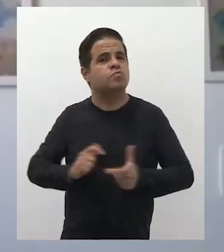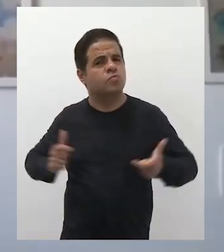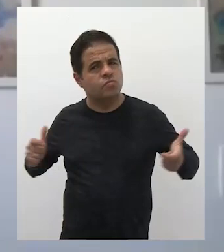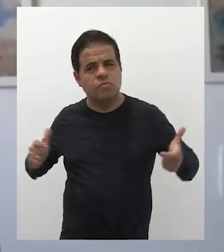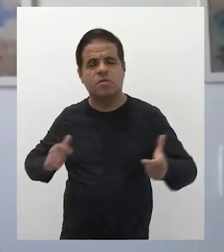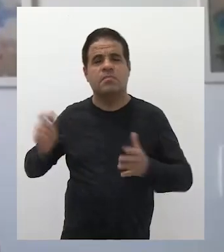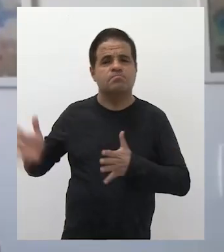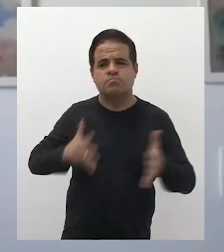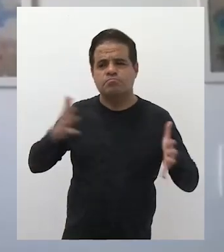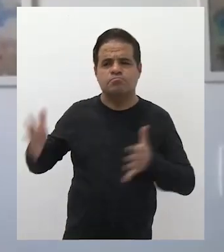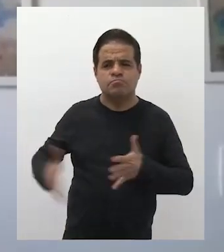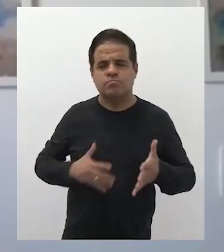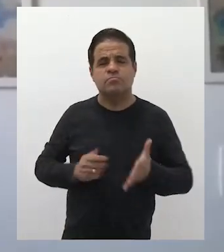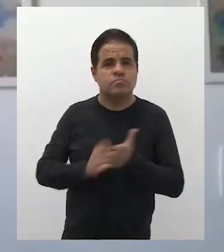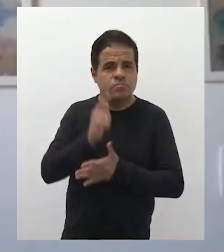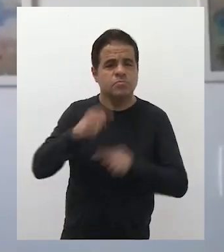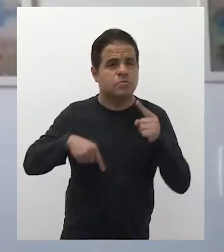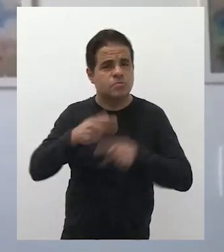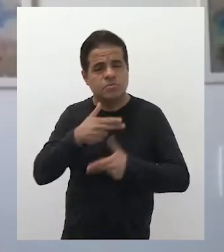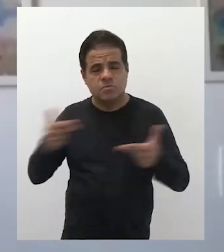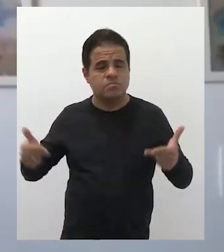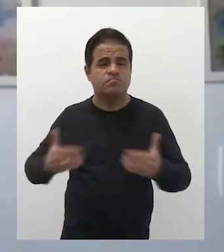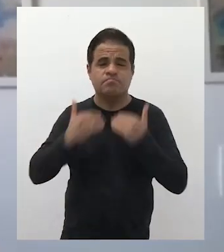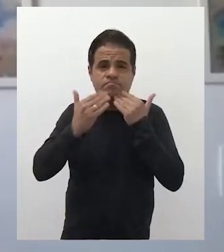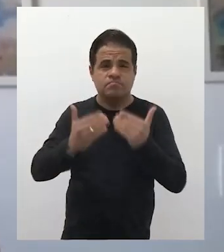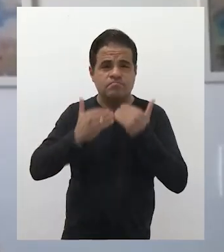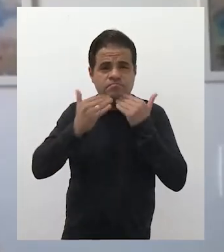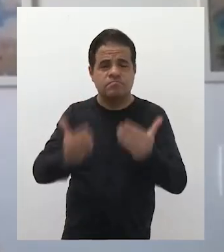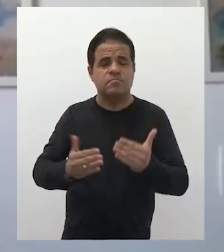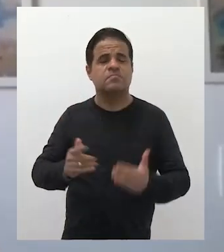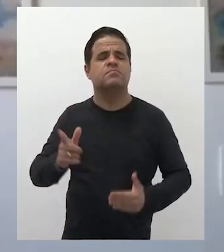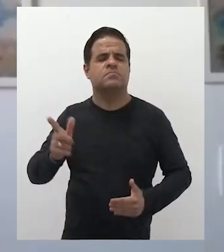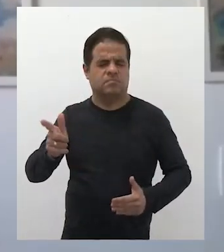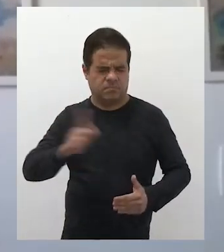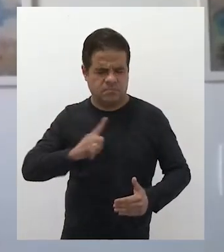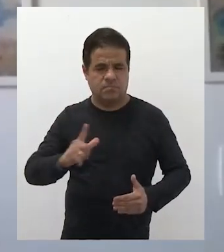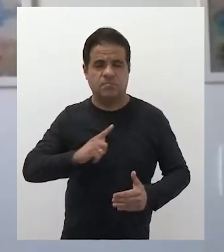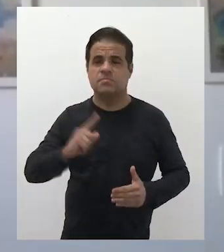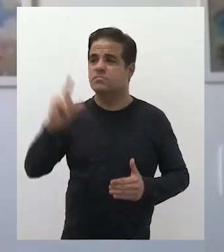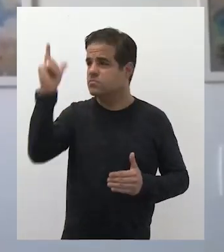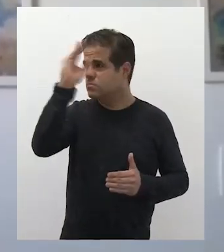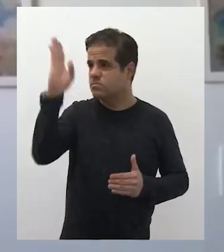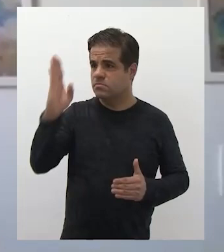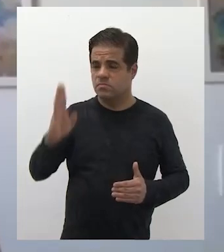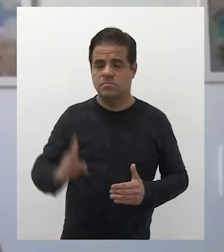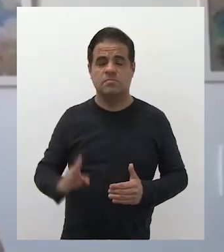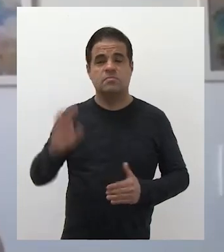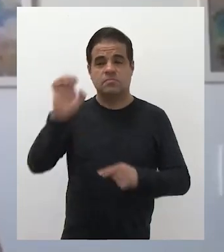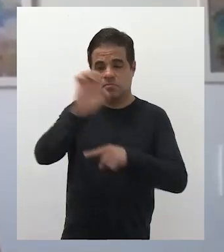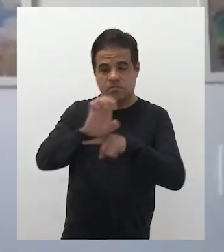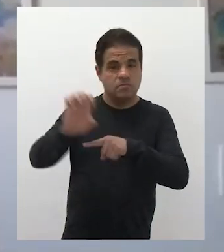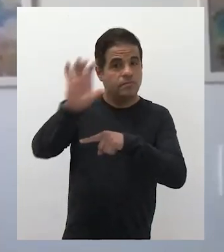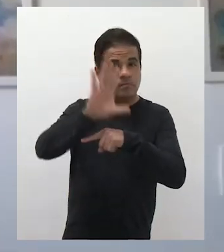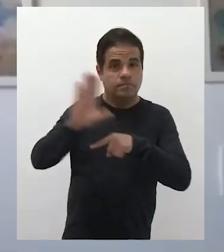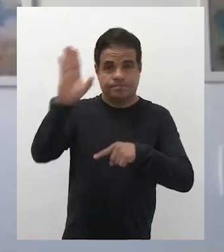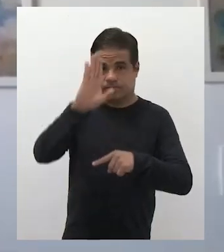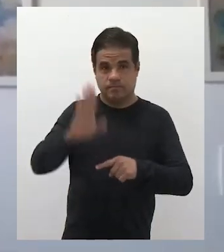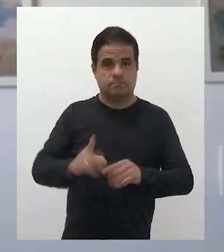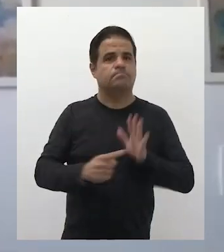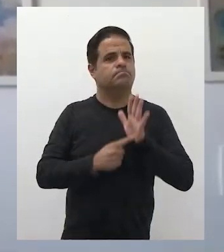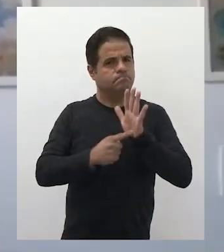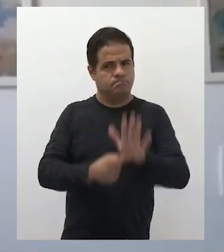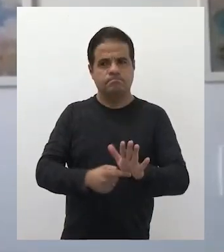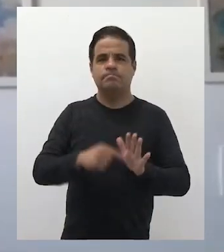garantir produção dos insumos. Então, o Brasil, o Estado brasileiro, ele aponta